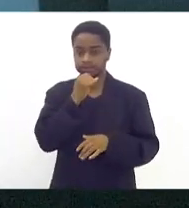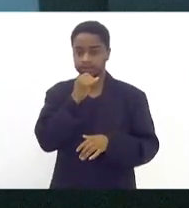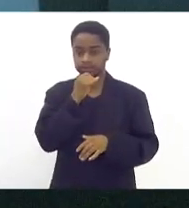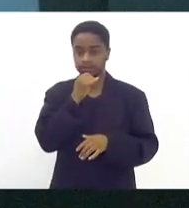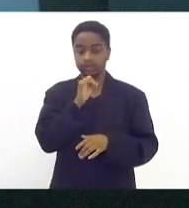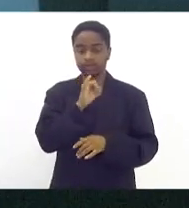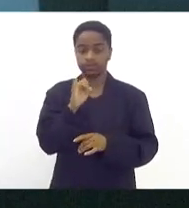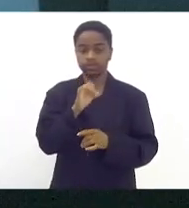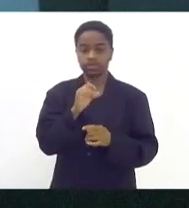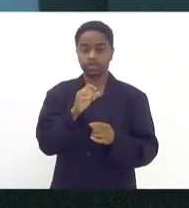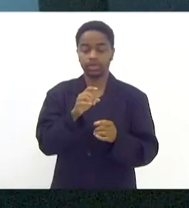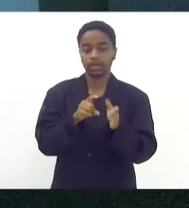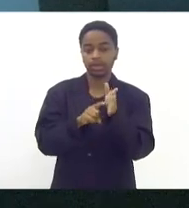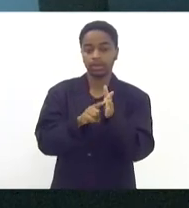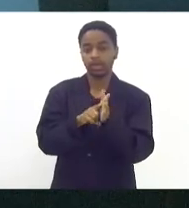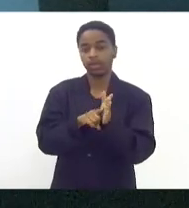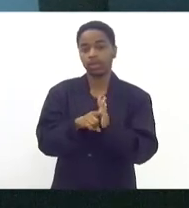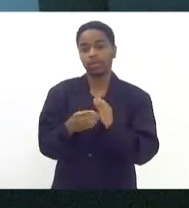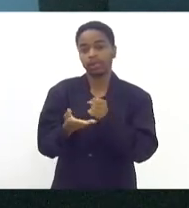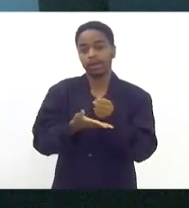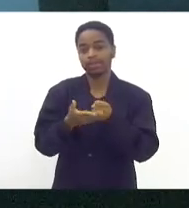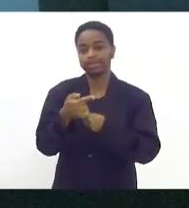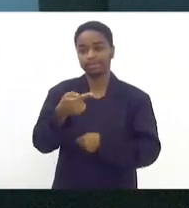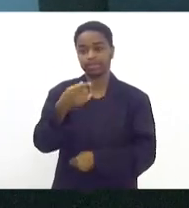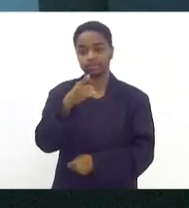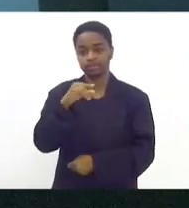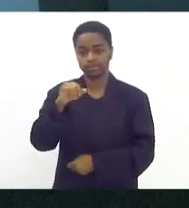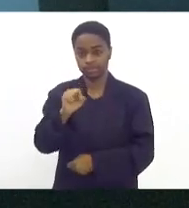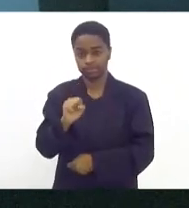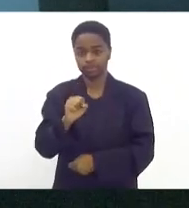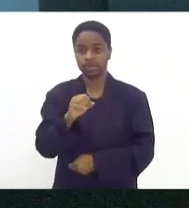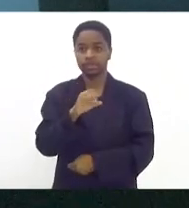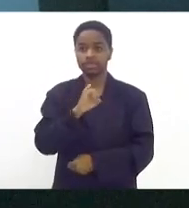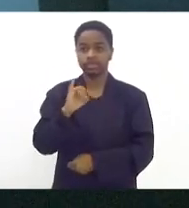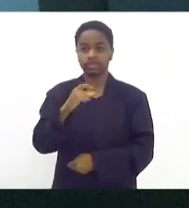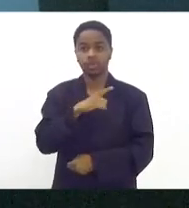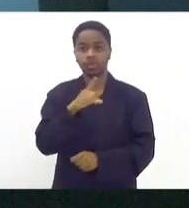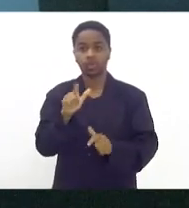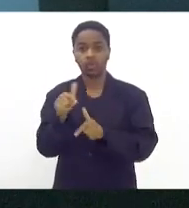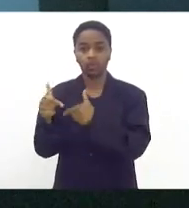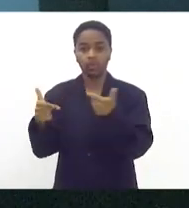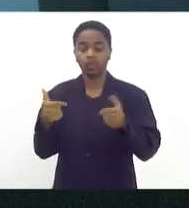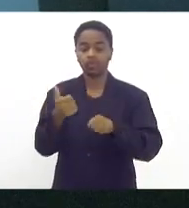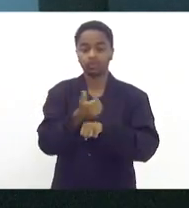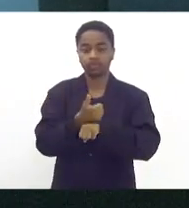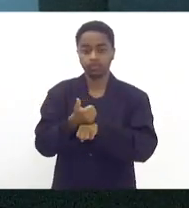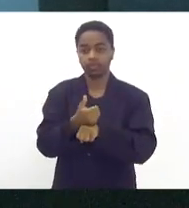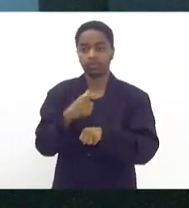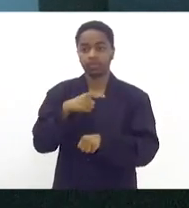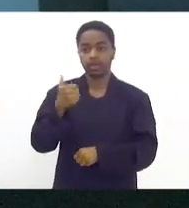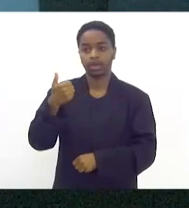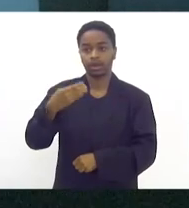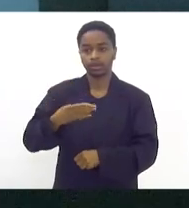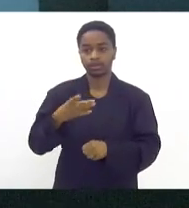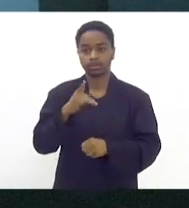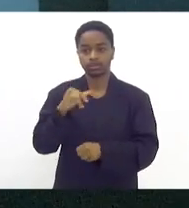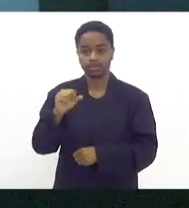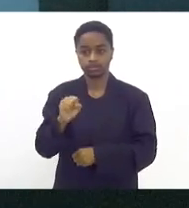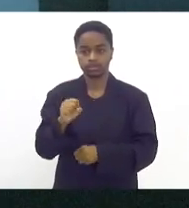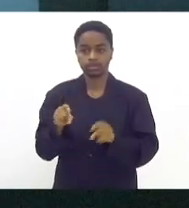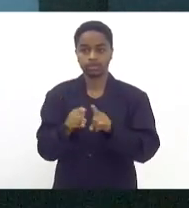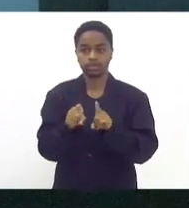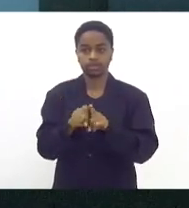básicas 7 dias úteis consultas com demais especialidades 14 dias úteis e sessão